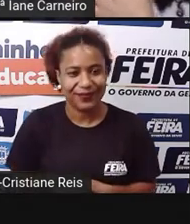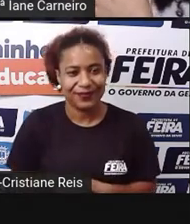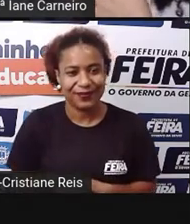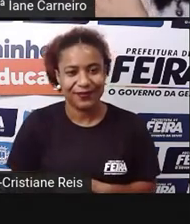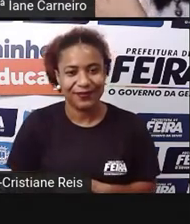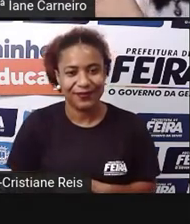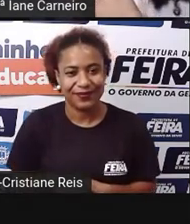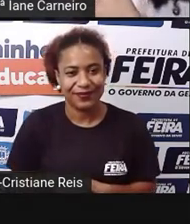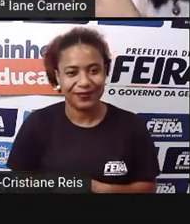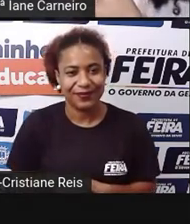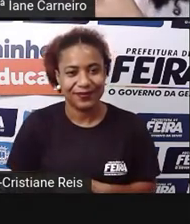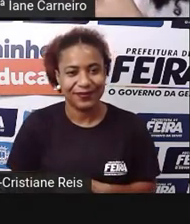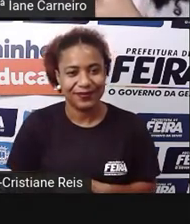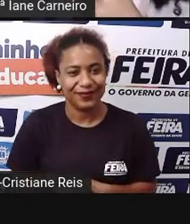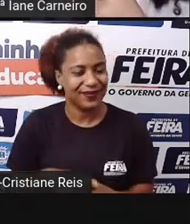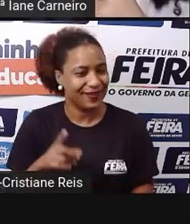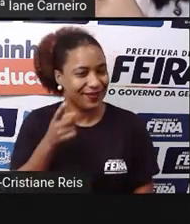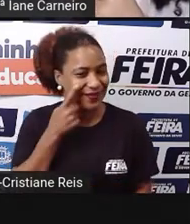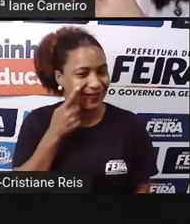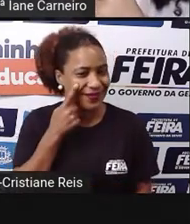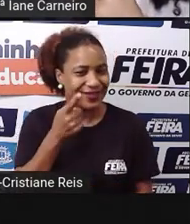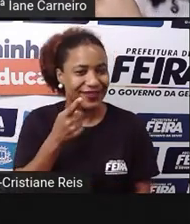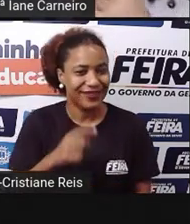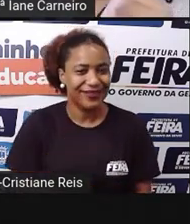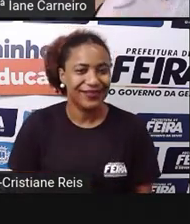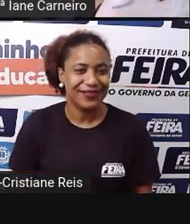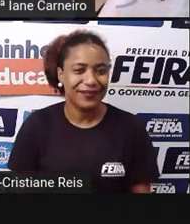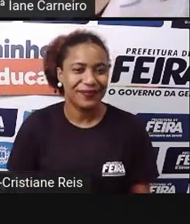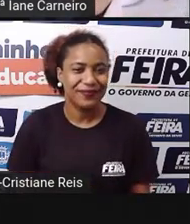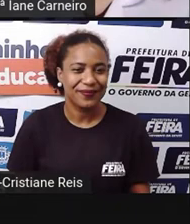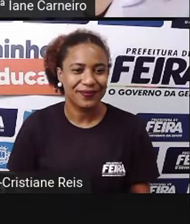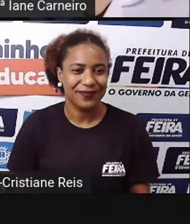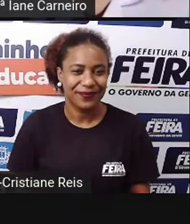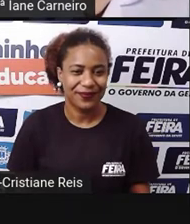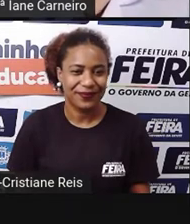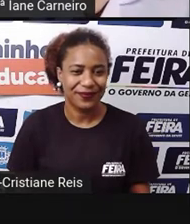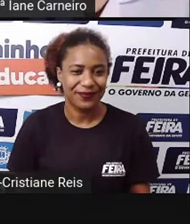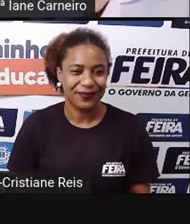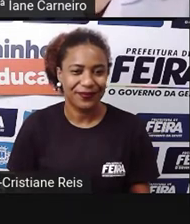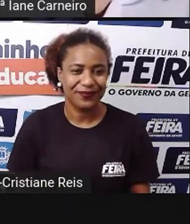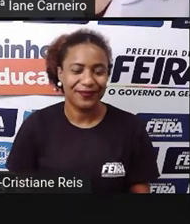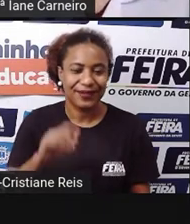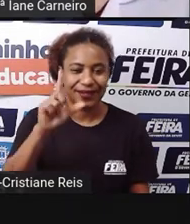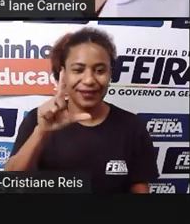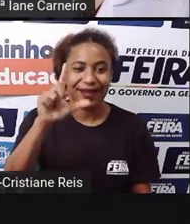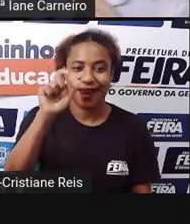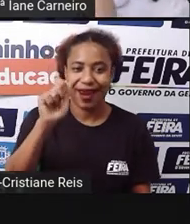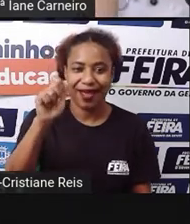Conseguiu identificar? Ó, lã,